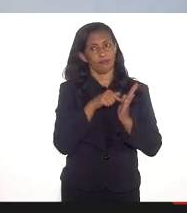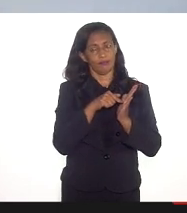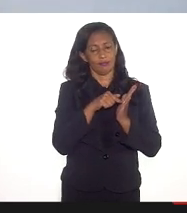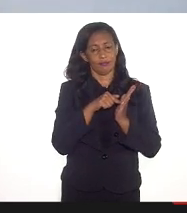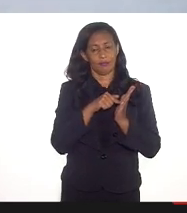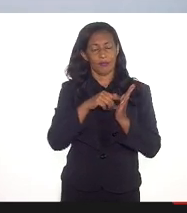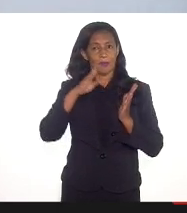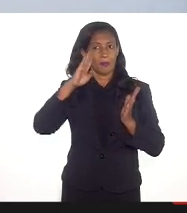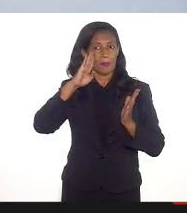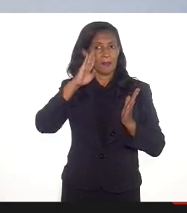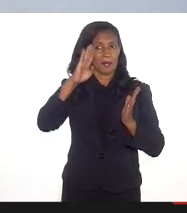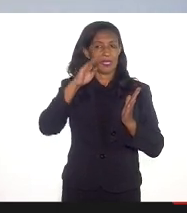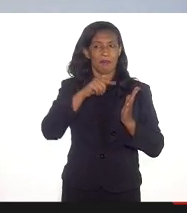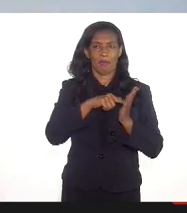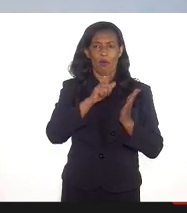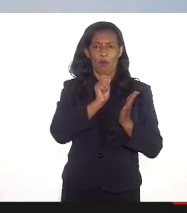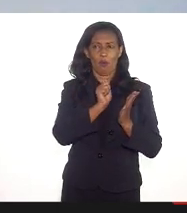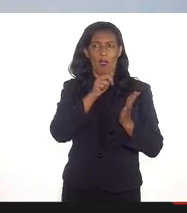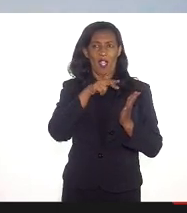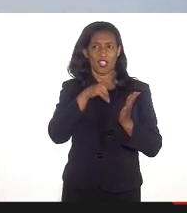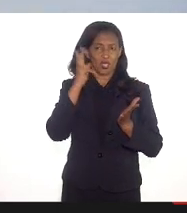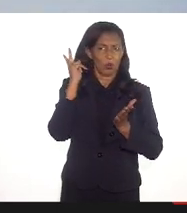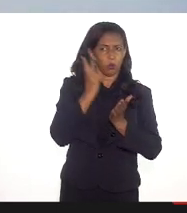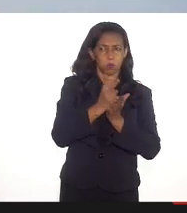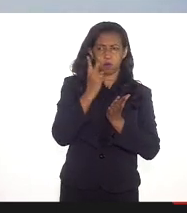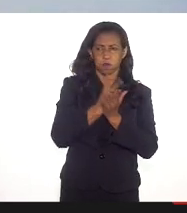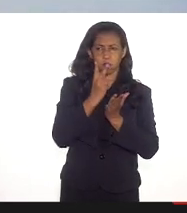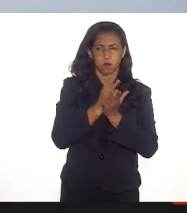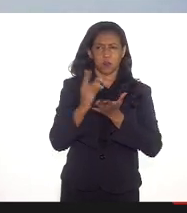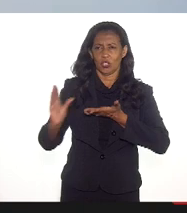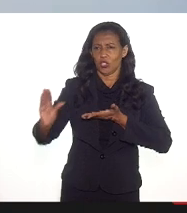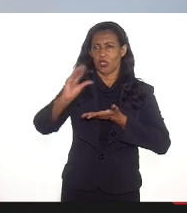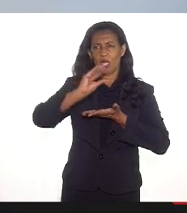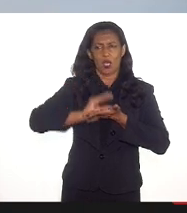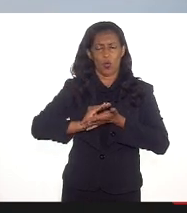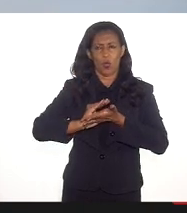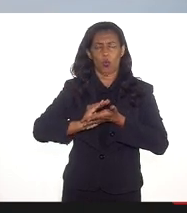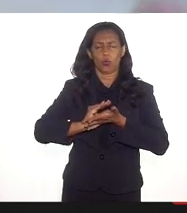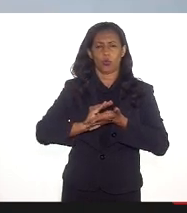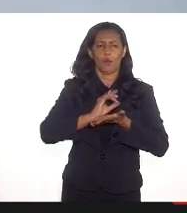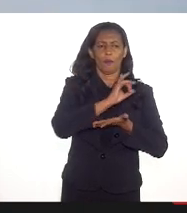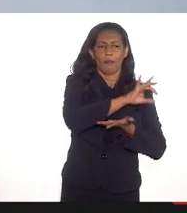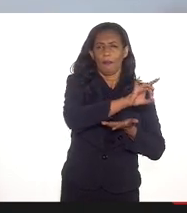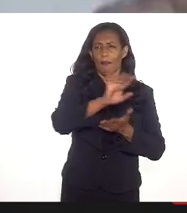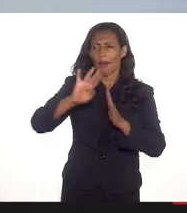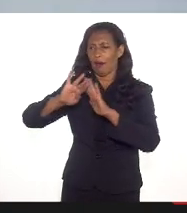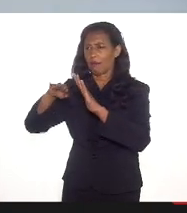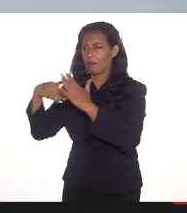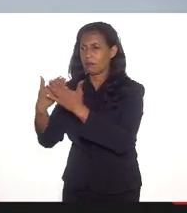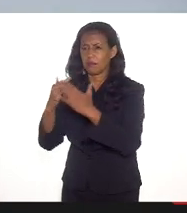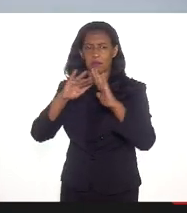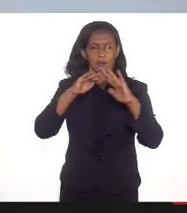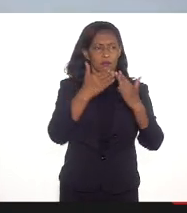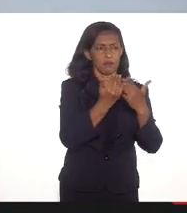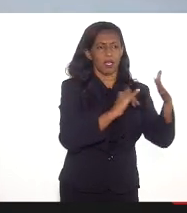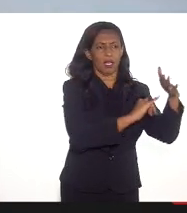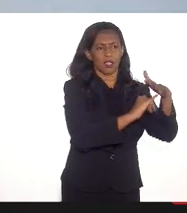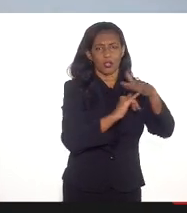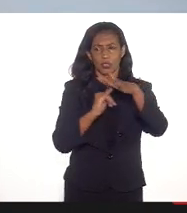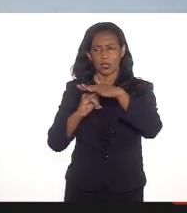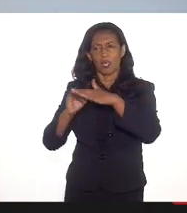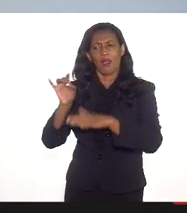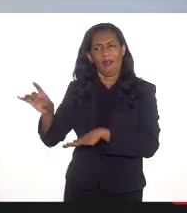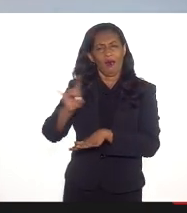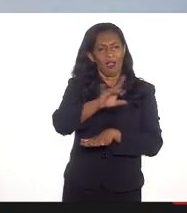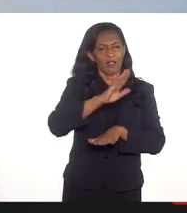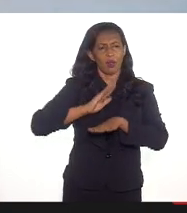descentralização como agenda permanente de recurso para as unidades, para que elas possam gerir por sua própria conta, para